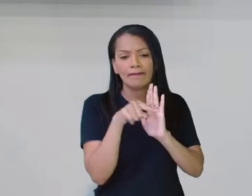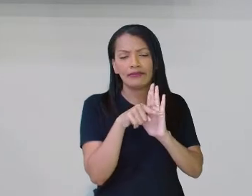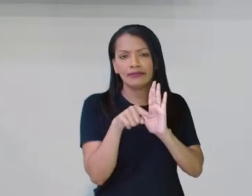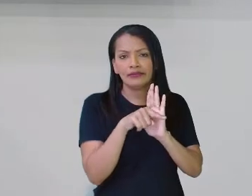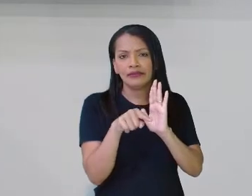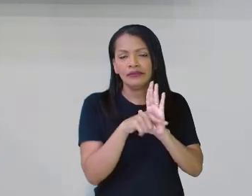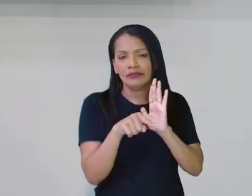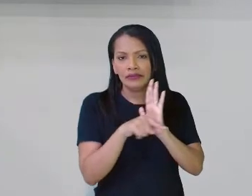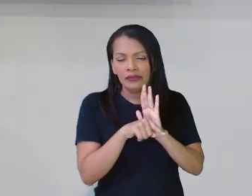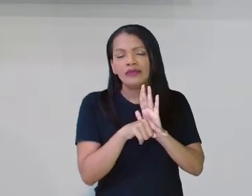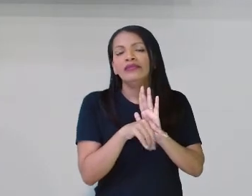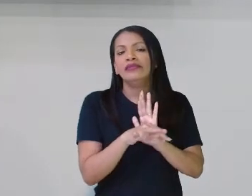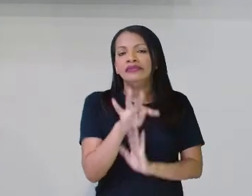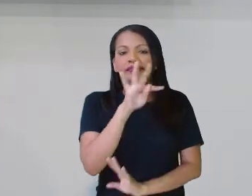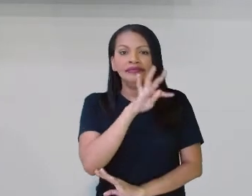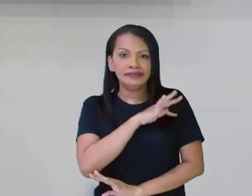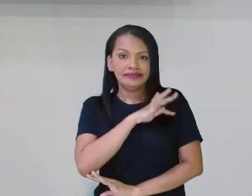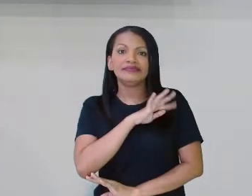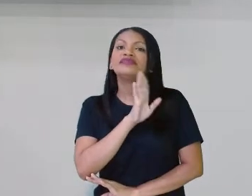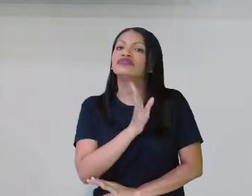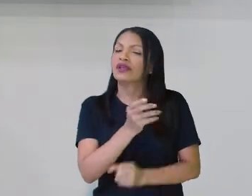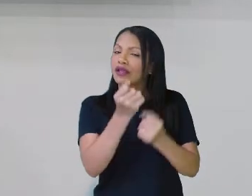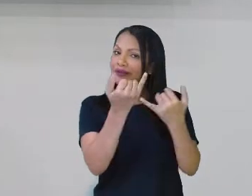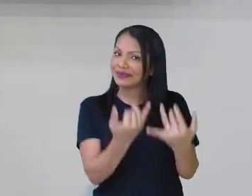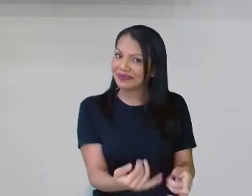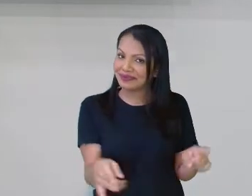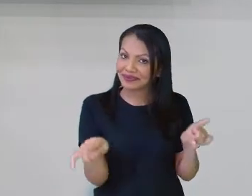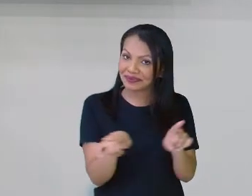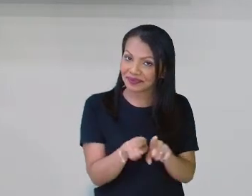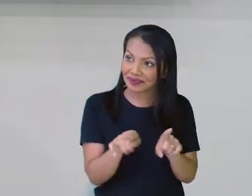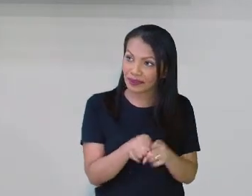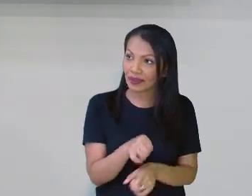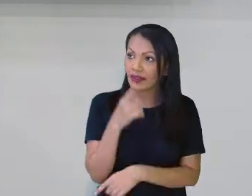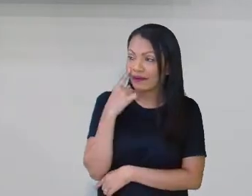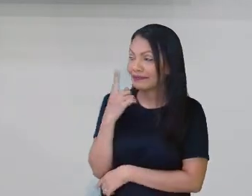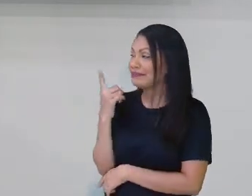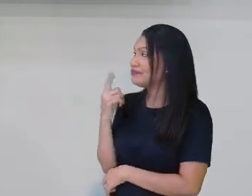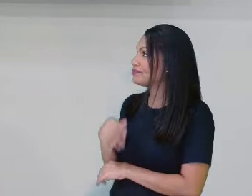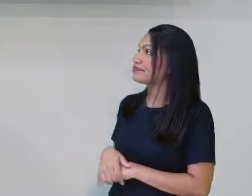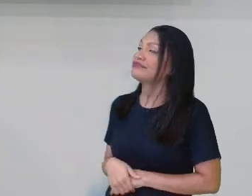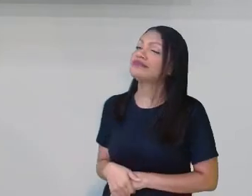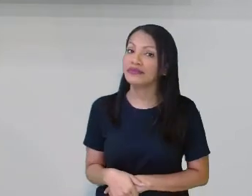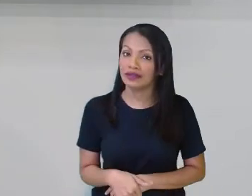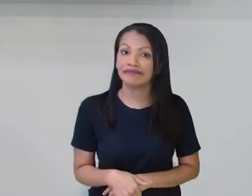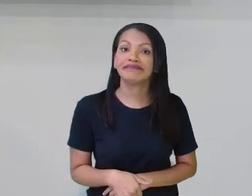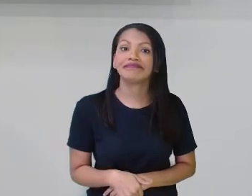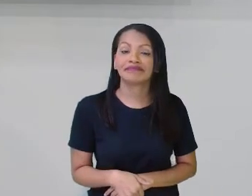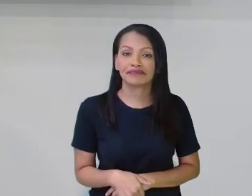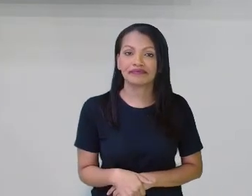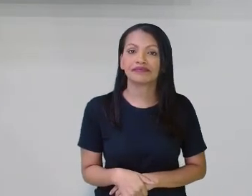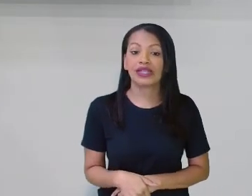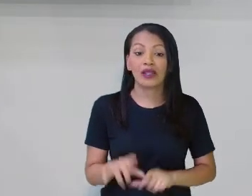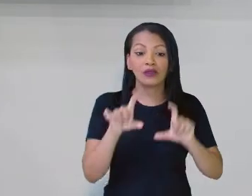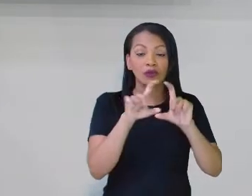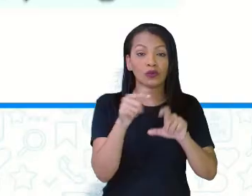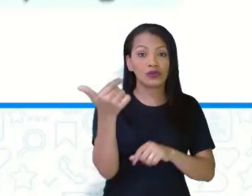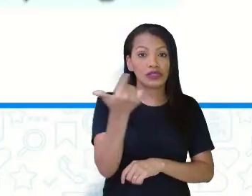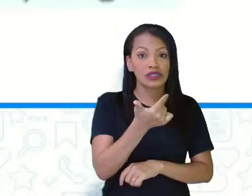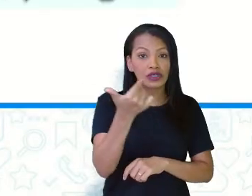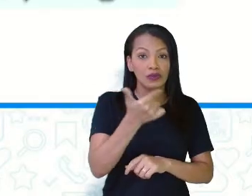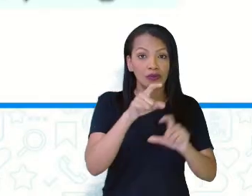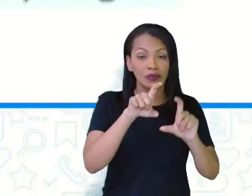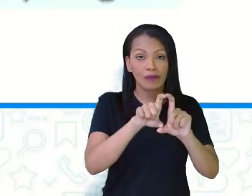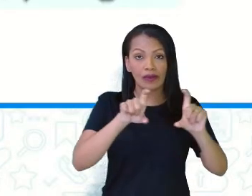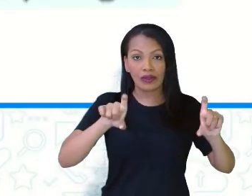ficha técnica, a gente ainda vai falar sobre isso também. E aí, ó, a gente vai seguindo na outra parte, no segundo parágrafo, a gente